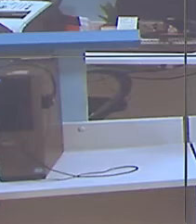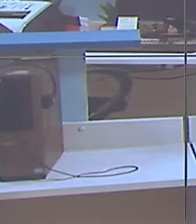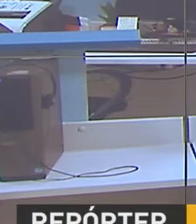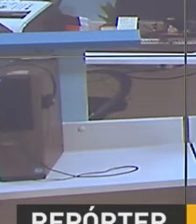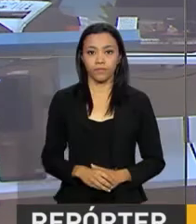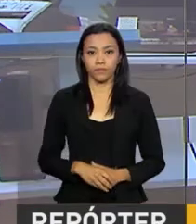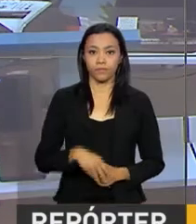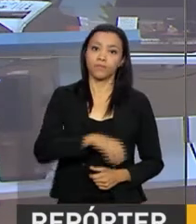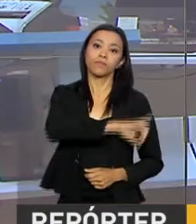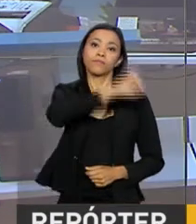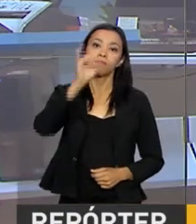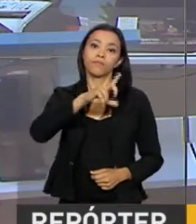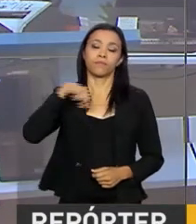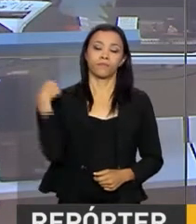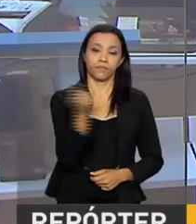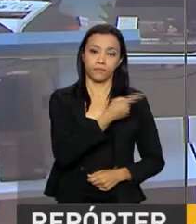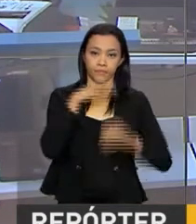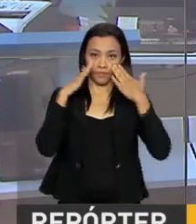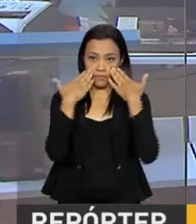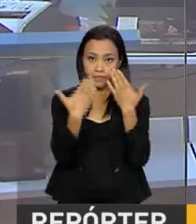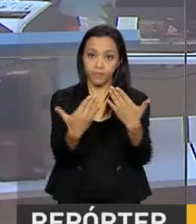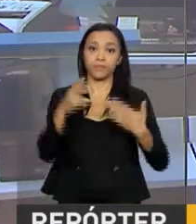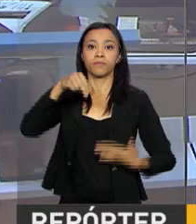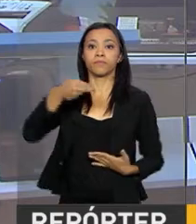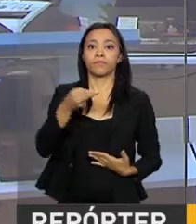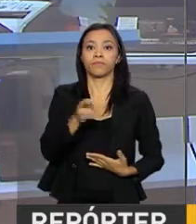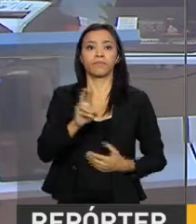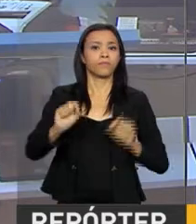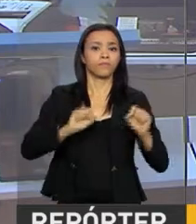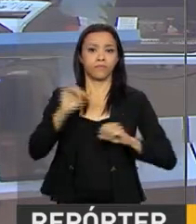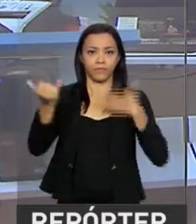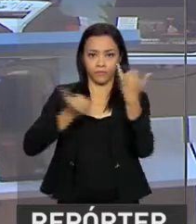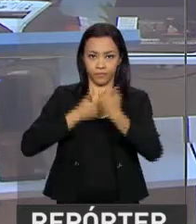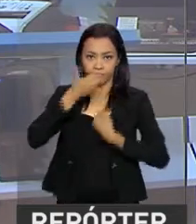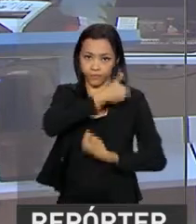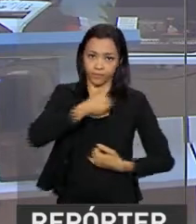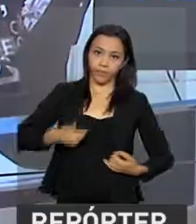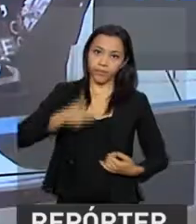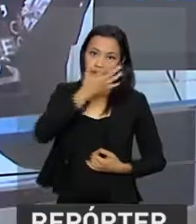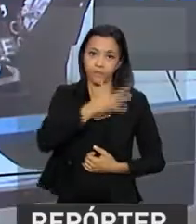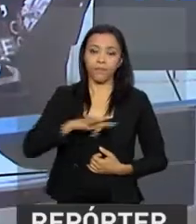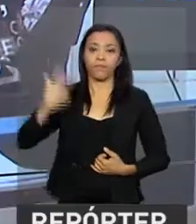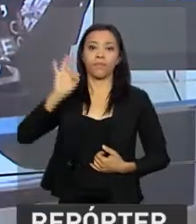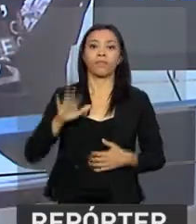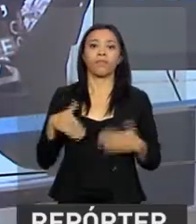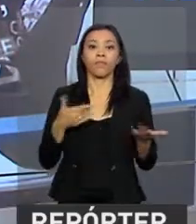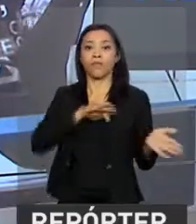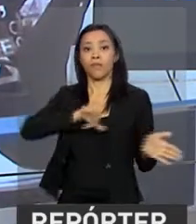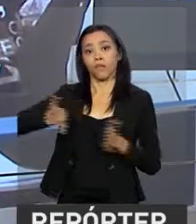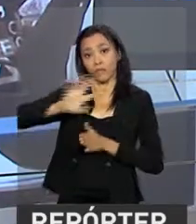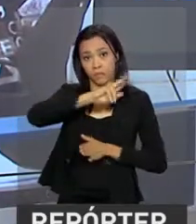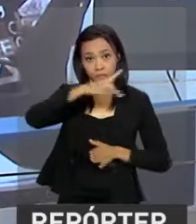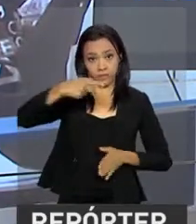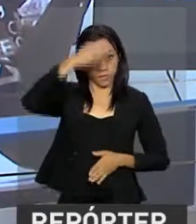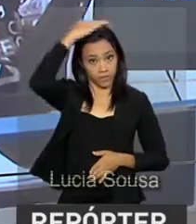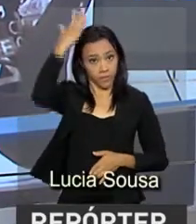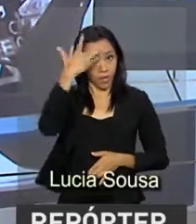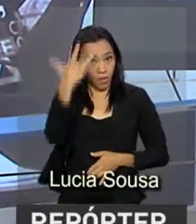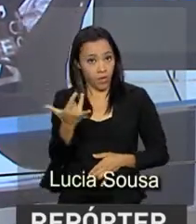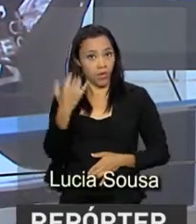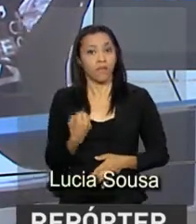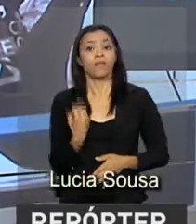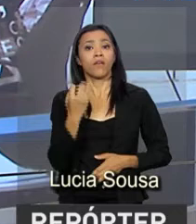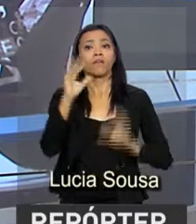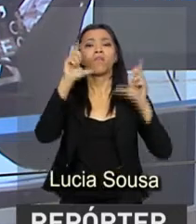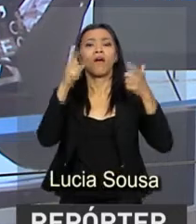olá estamos de volta com o repórter nbr notícias do governo federal o presidente michel temer viaja amanhã para a